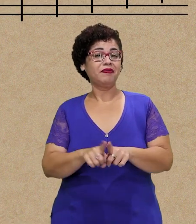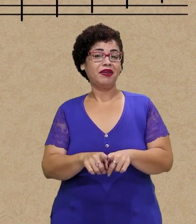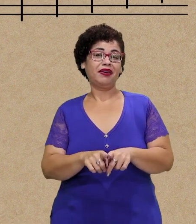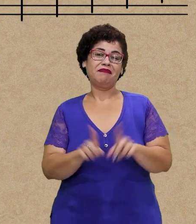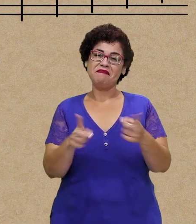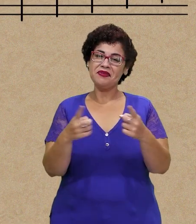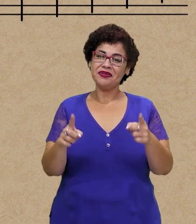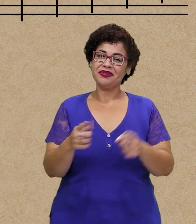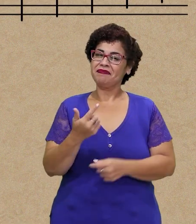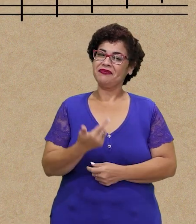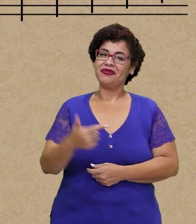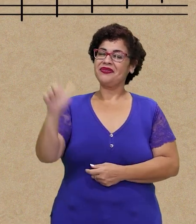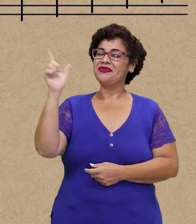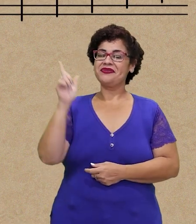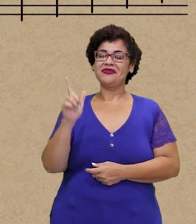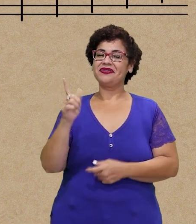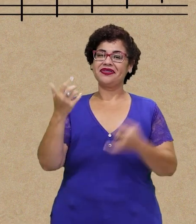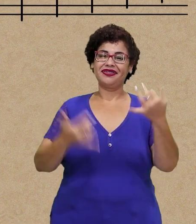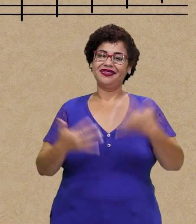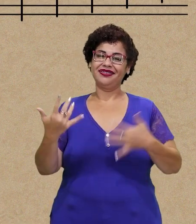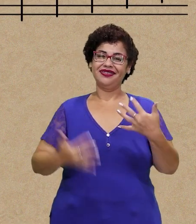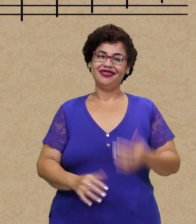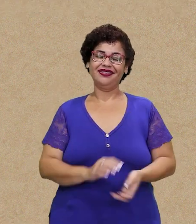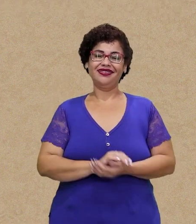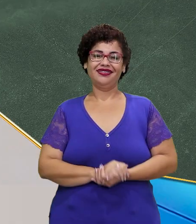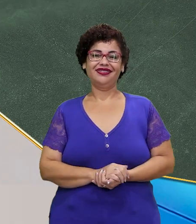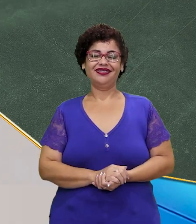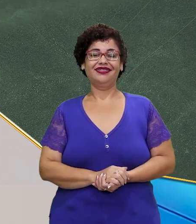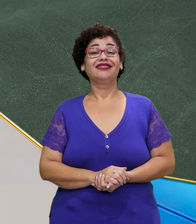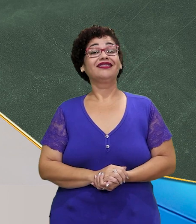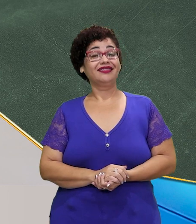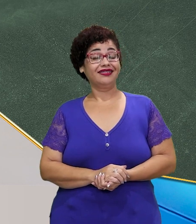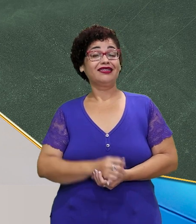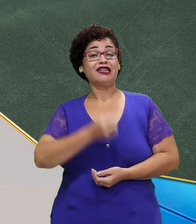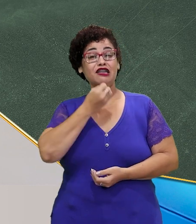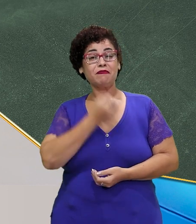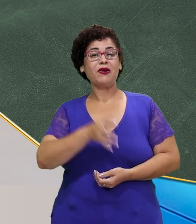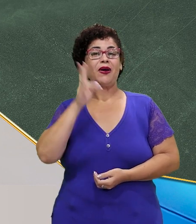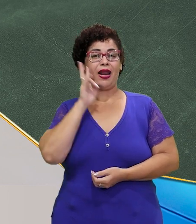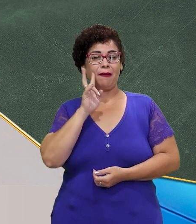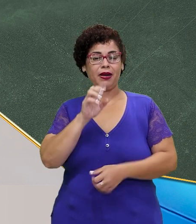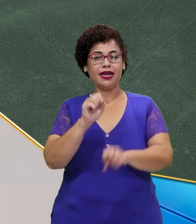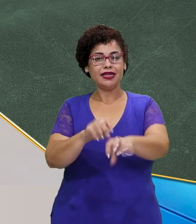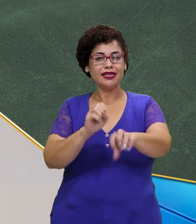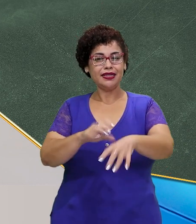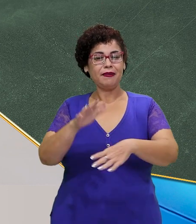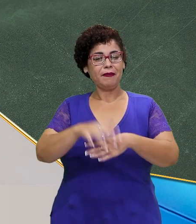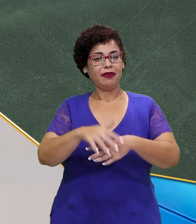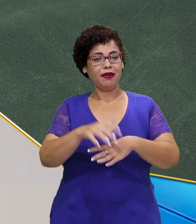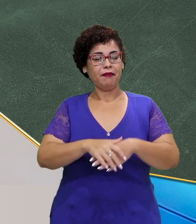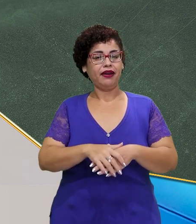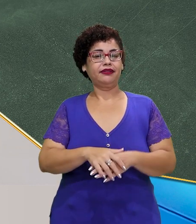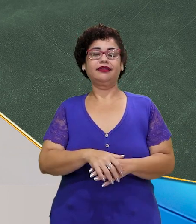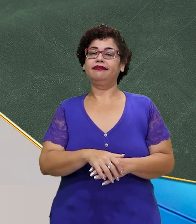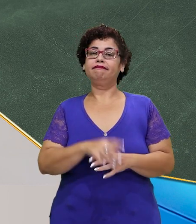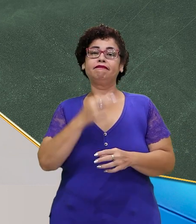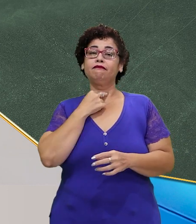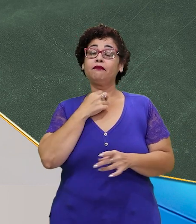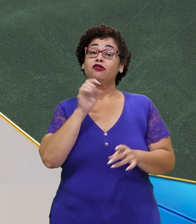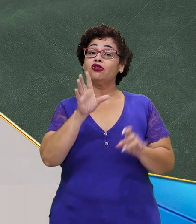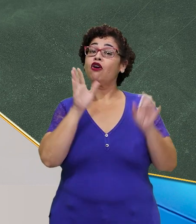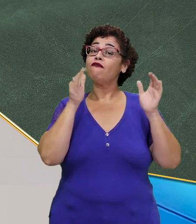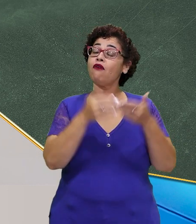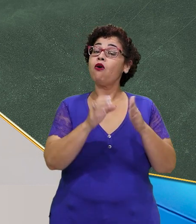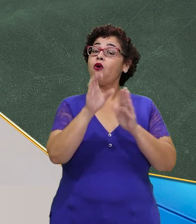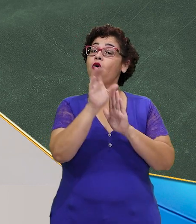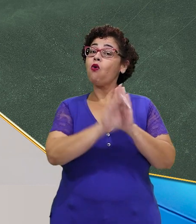Mas isso é um assunto para um outro programa. É bom lembrar que o ensino da matemática não deve ser